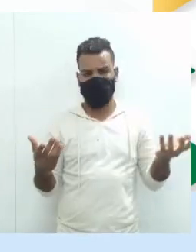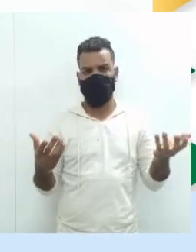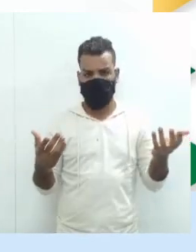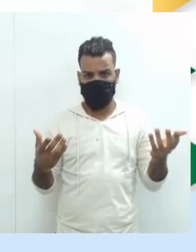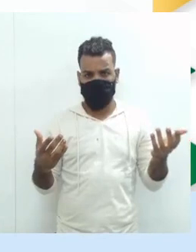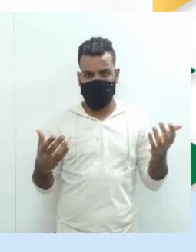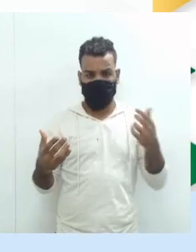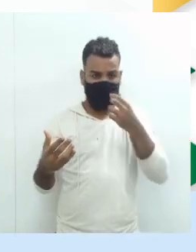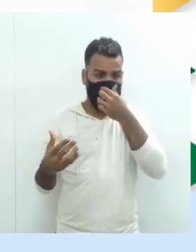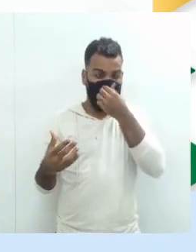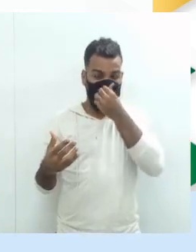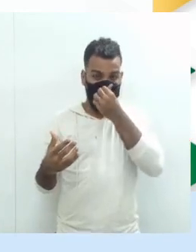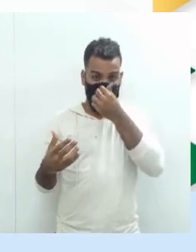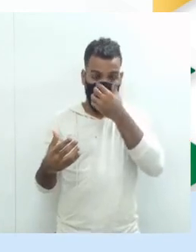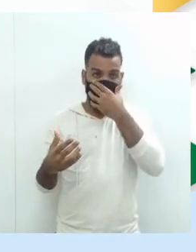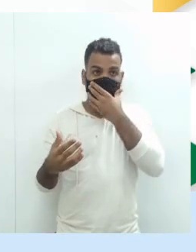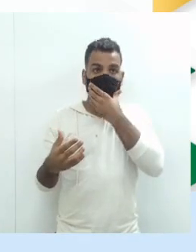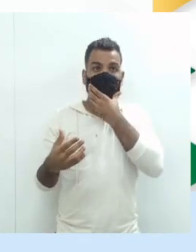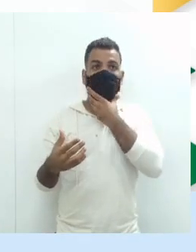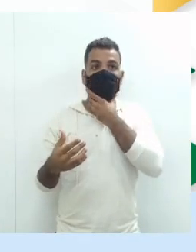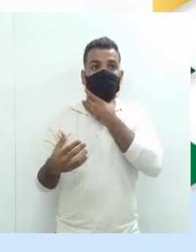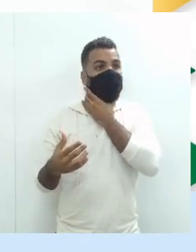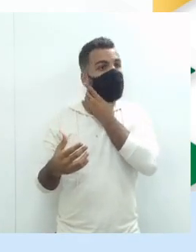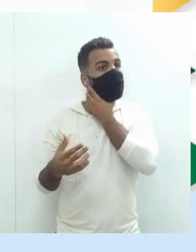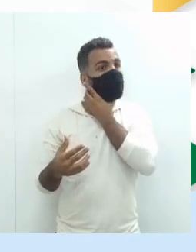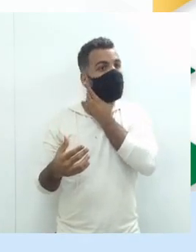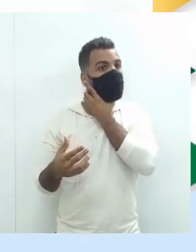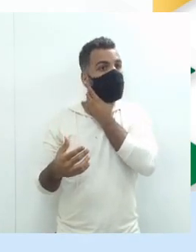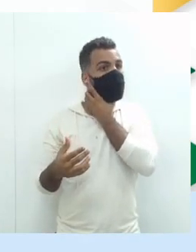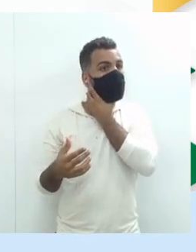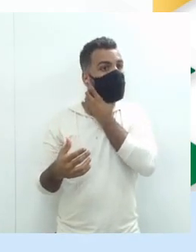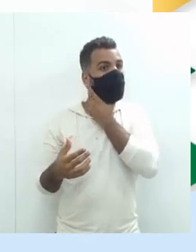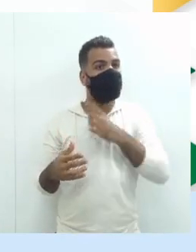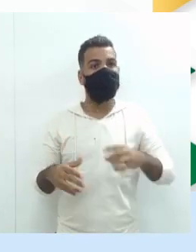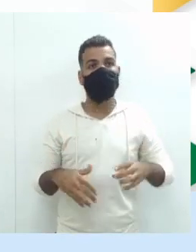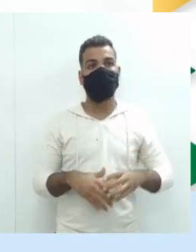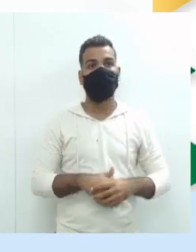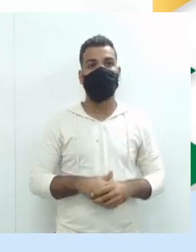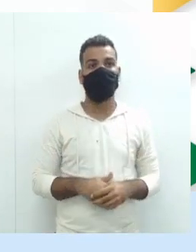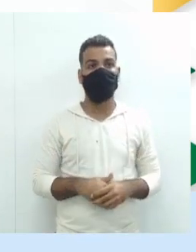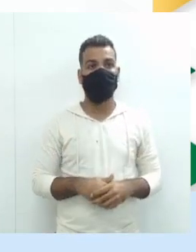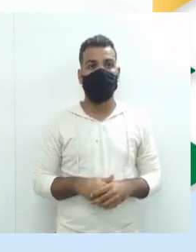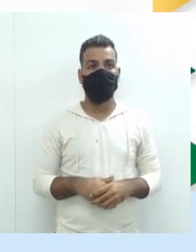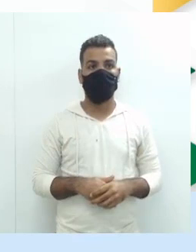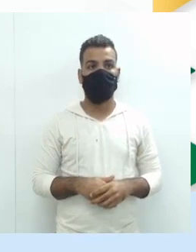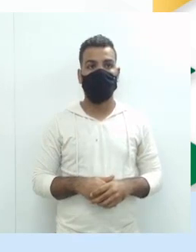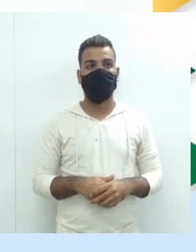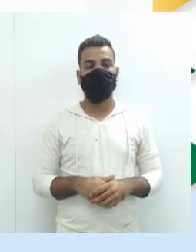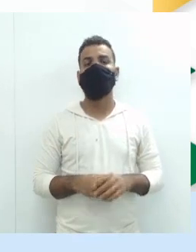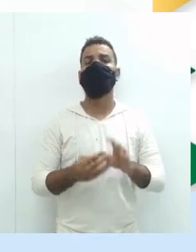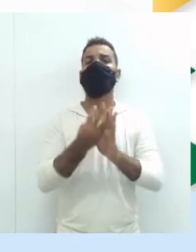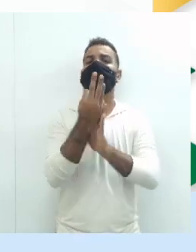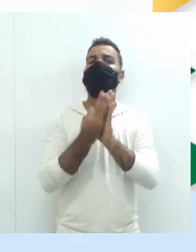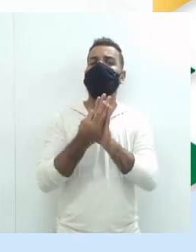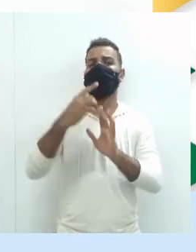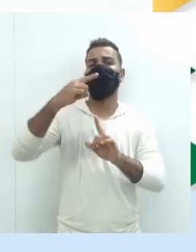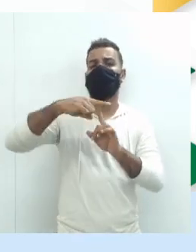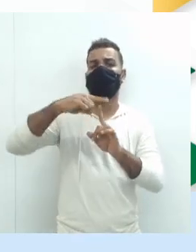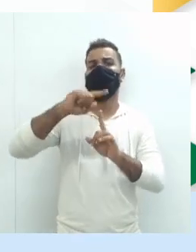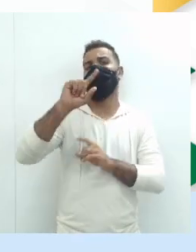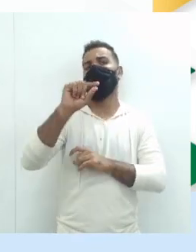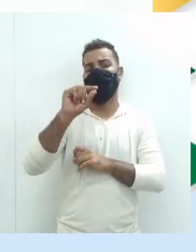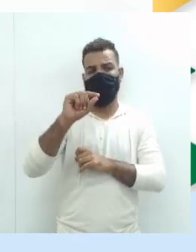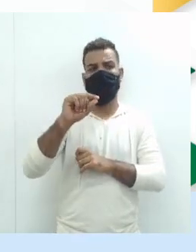textos publicitários, tá? Então, olha só, vamos ver aí na tela. São um tipo de texto veiculado